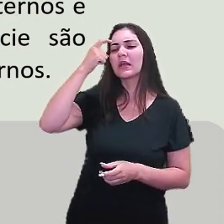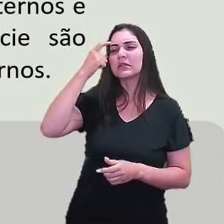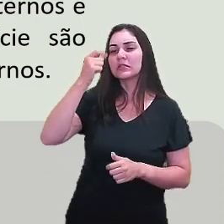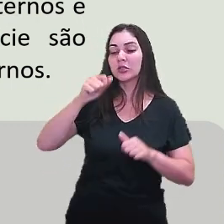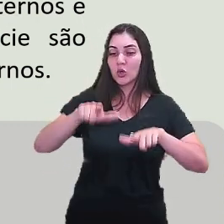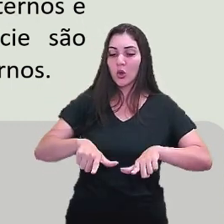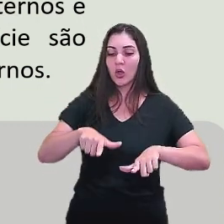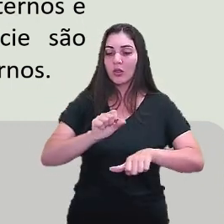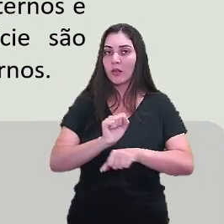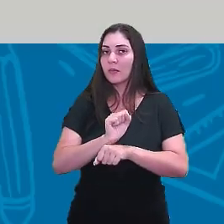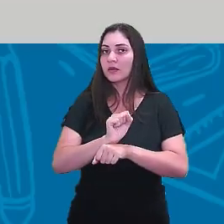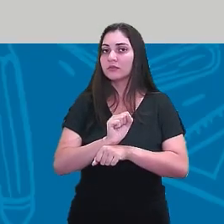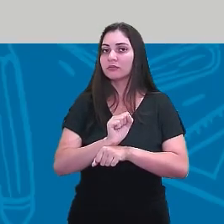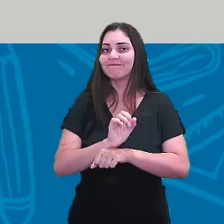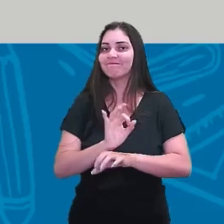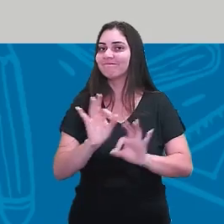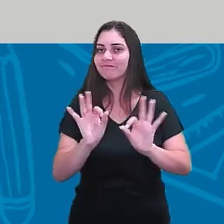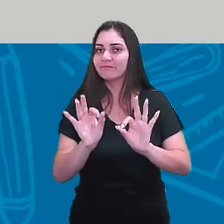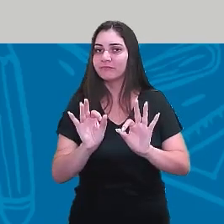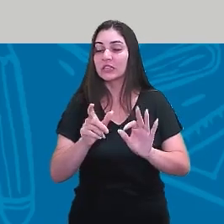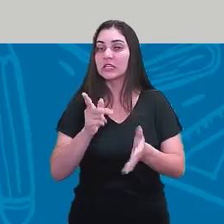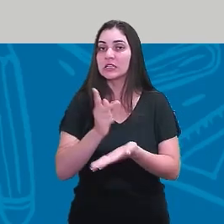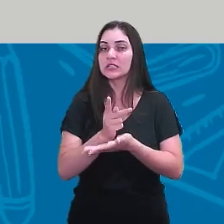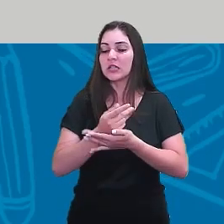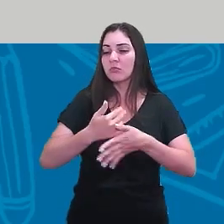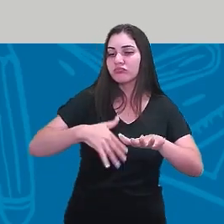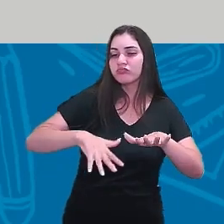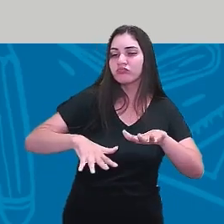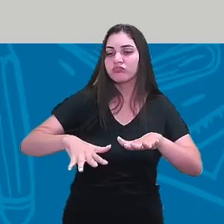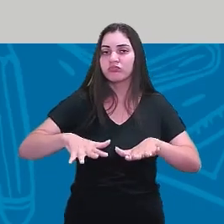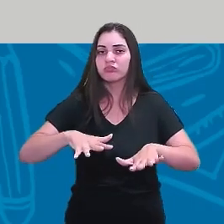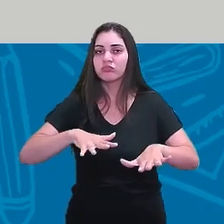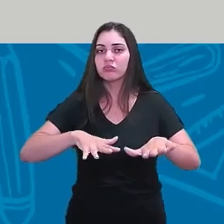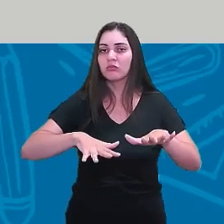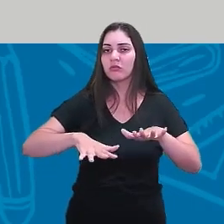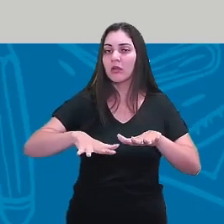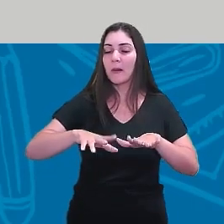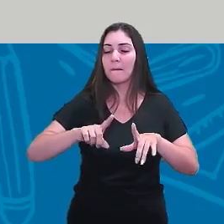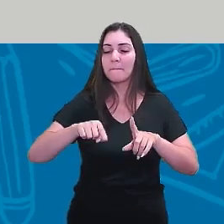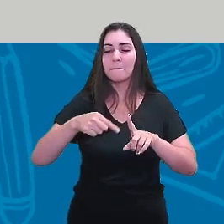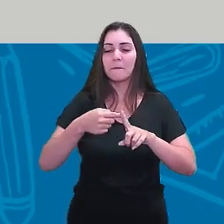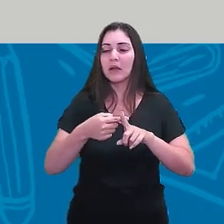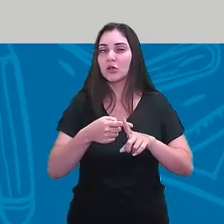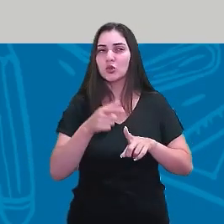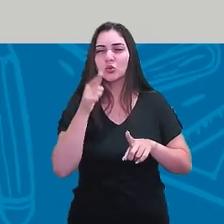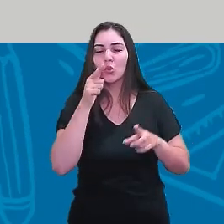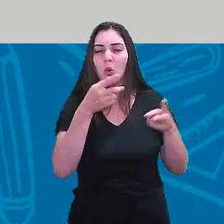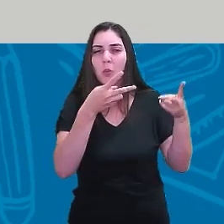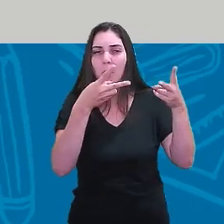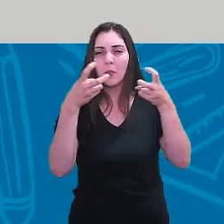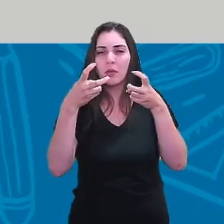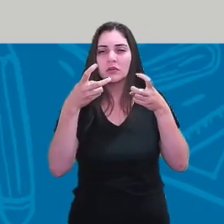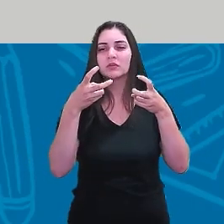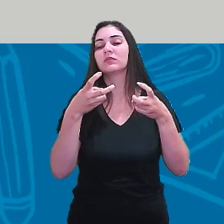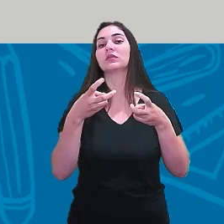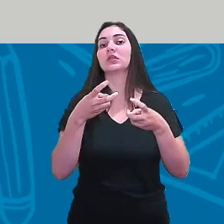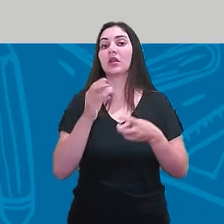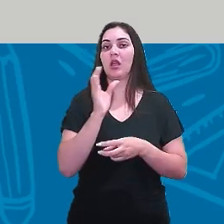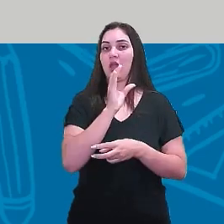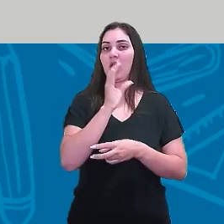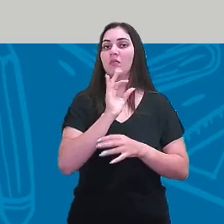paradinho. Não, ele está em constante movimento, ó. Ele está se movimentando, só que não é perceptível aos nossos olhos, assim, de